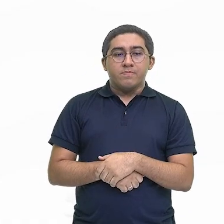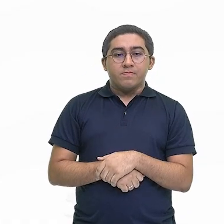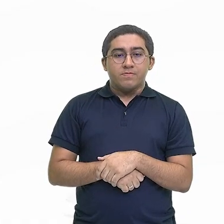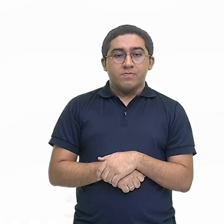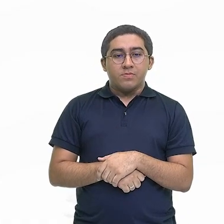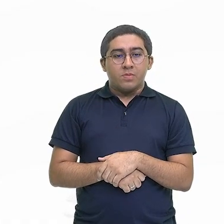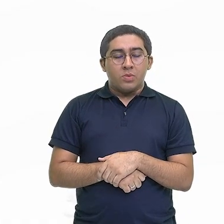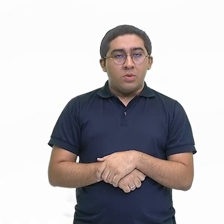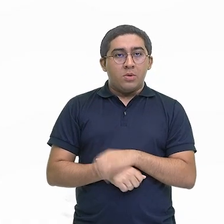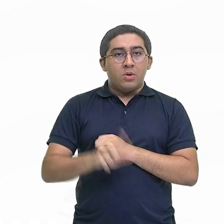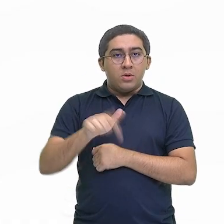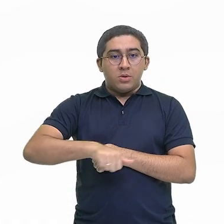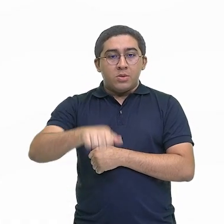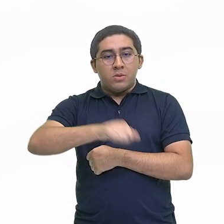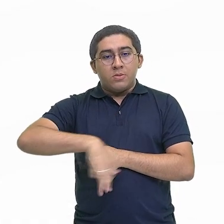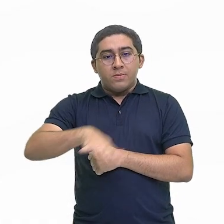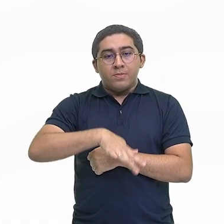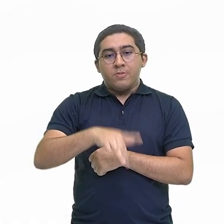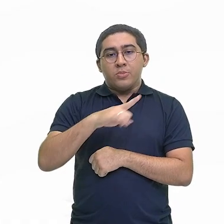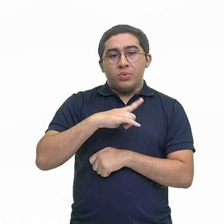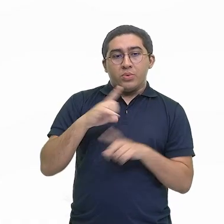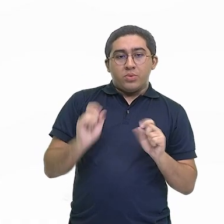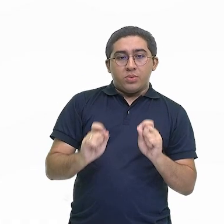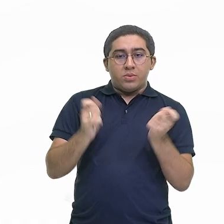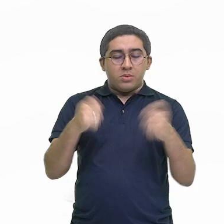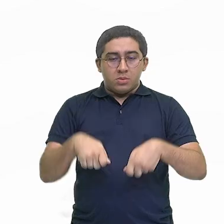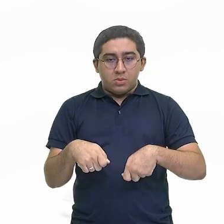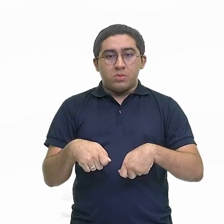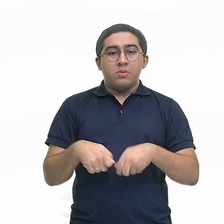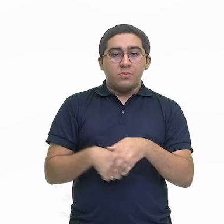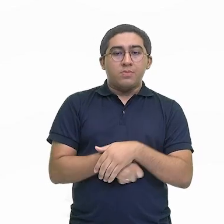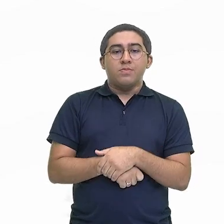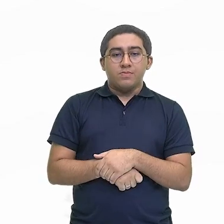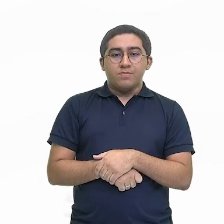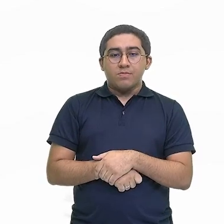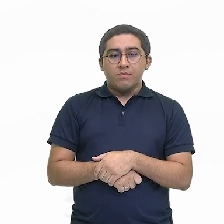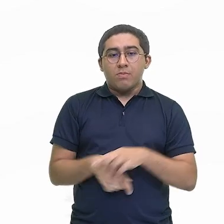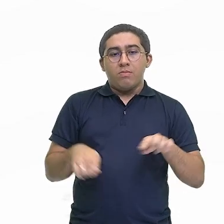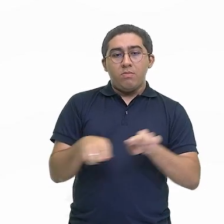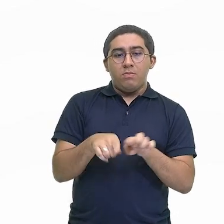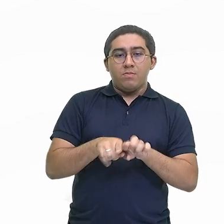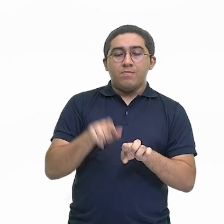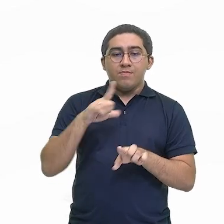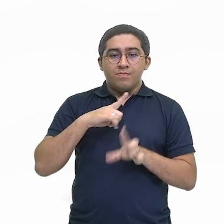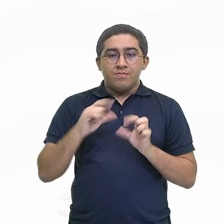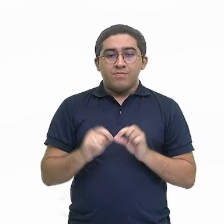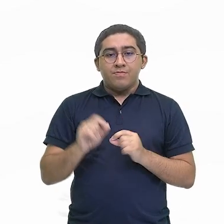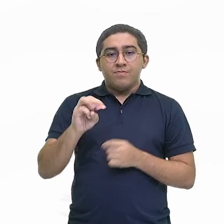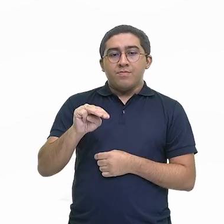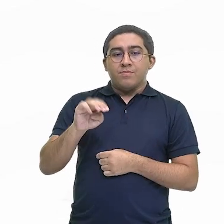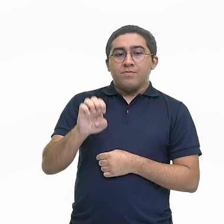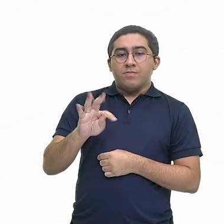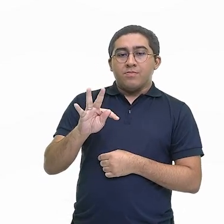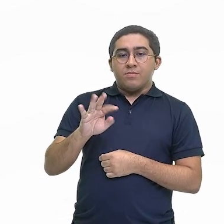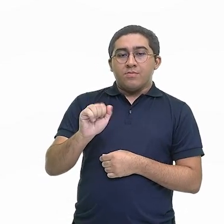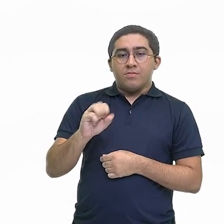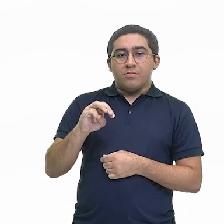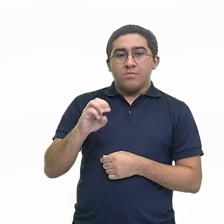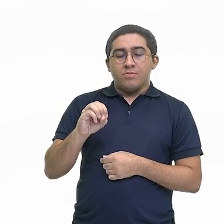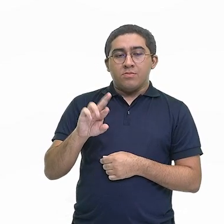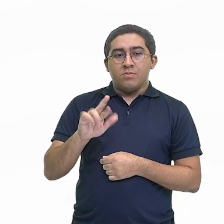né, que nessas áreas onde ficam as rochas magmáticas, também existem rochas metamórficas, são rochas